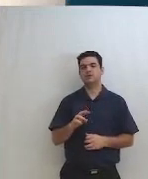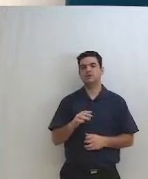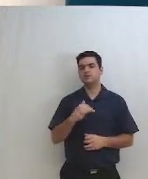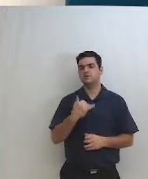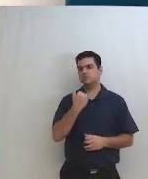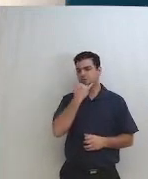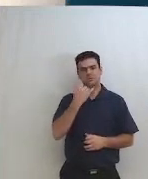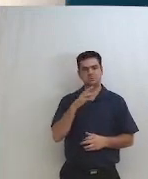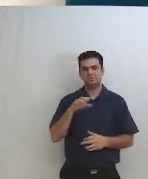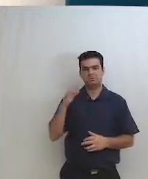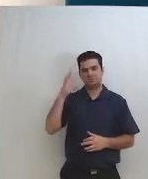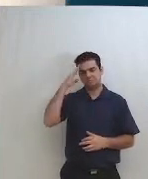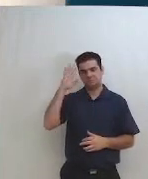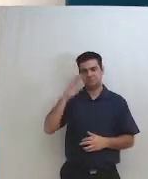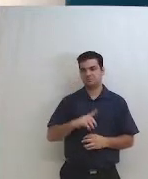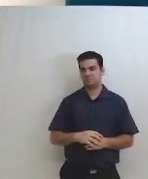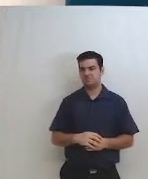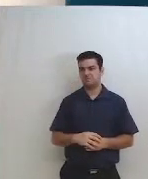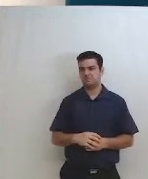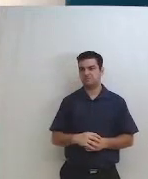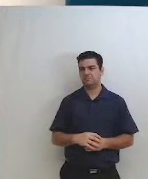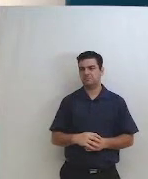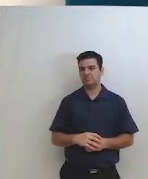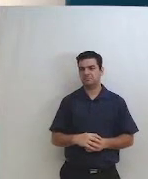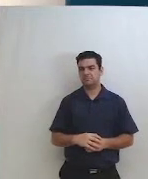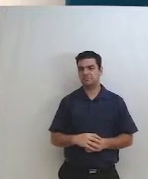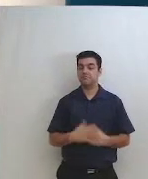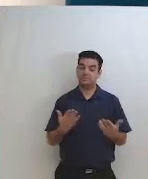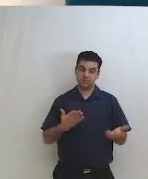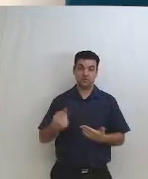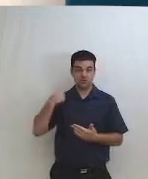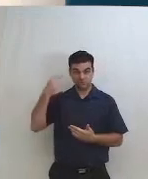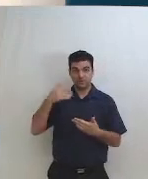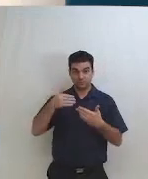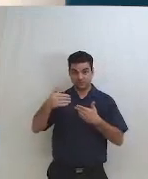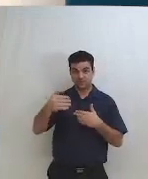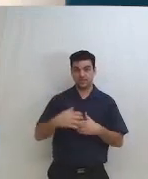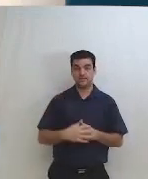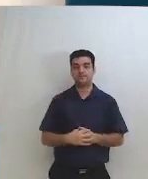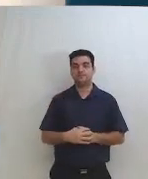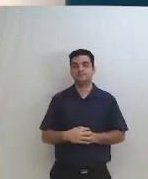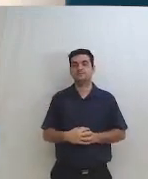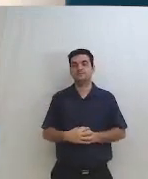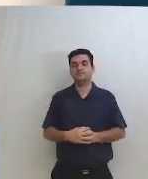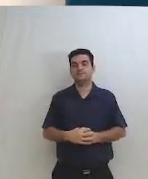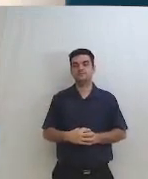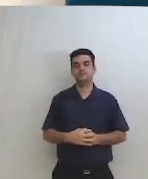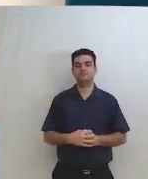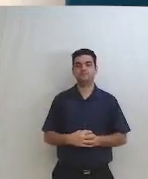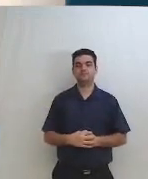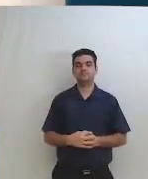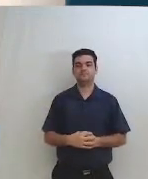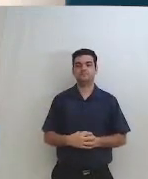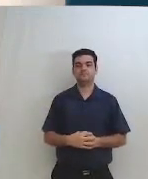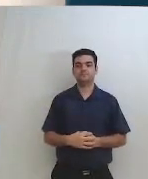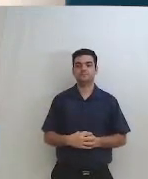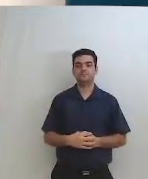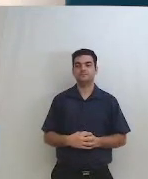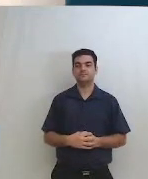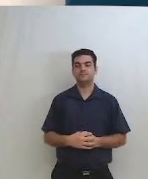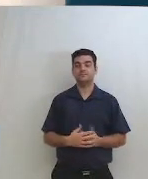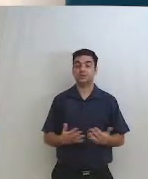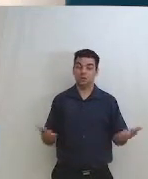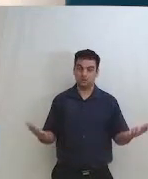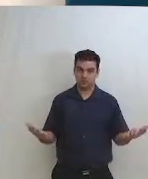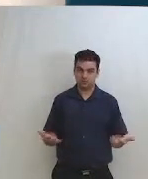Dispensa, Excelência. A Vossa Excelência tem o uso da palavra pelo período regimental. Eu quero, de início,